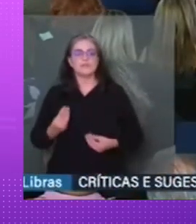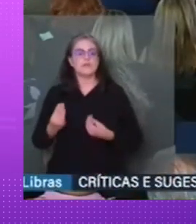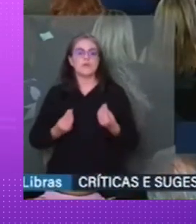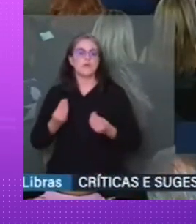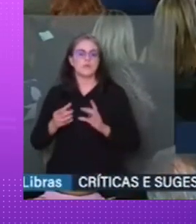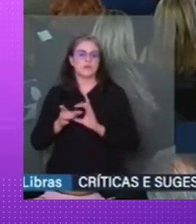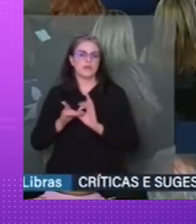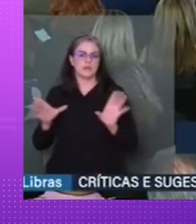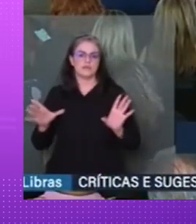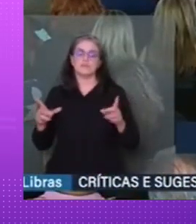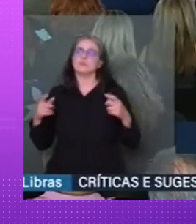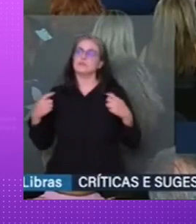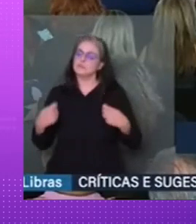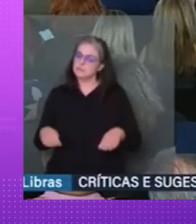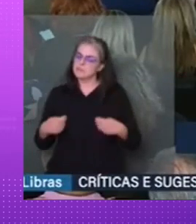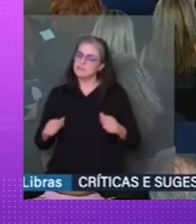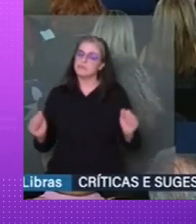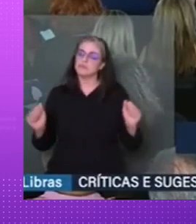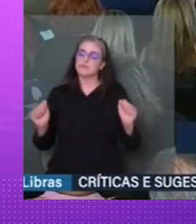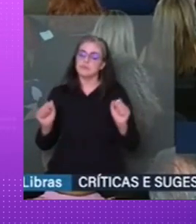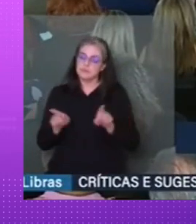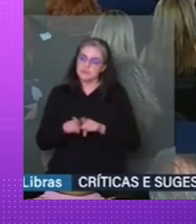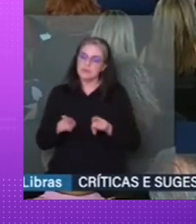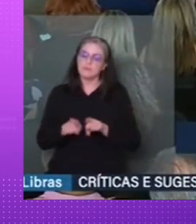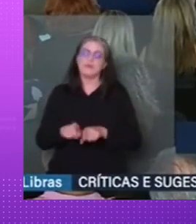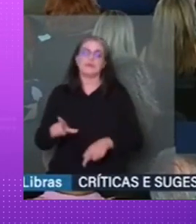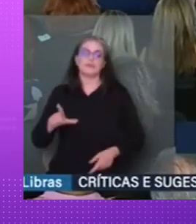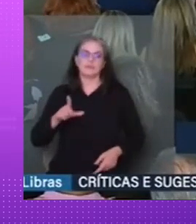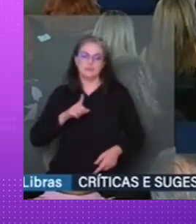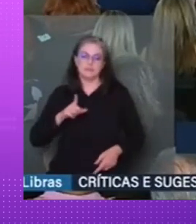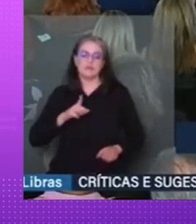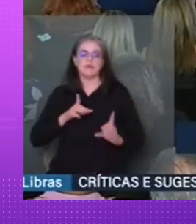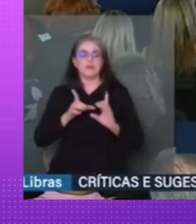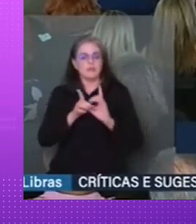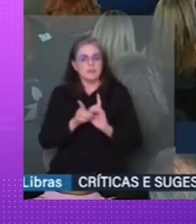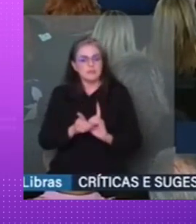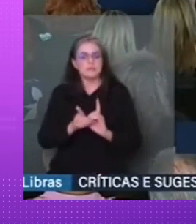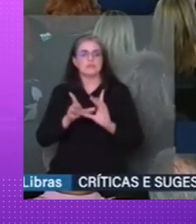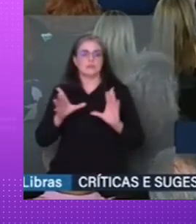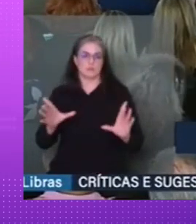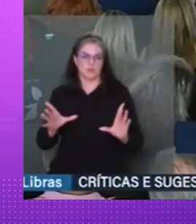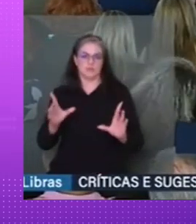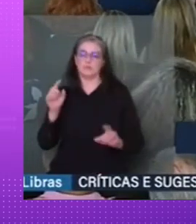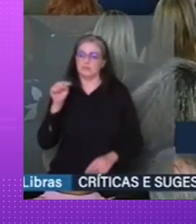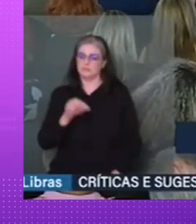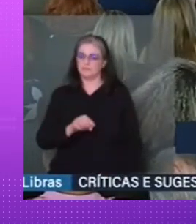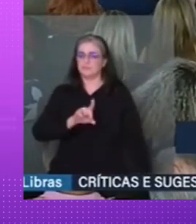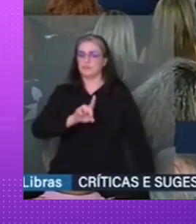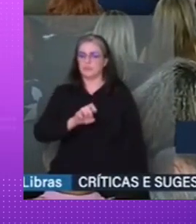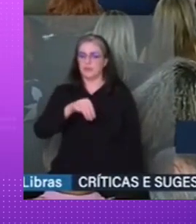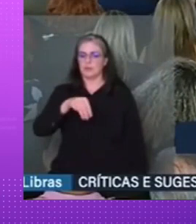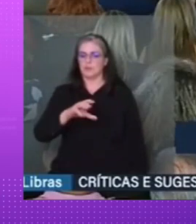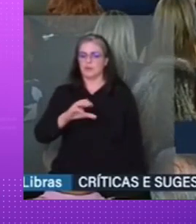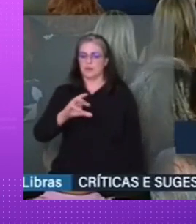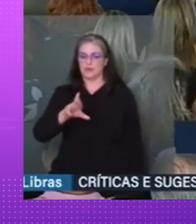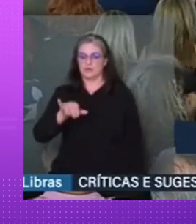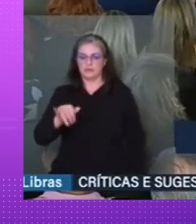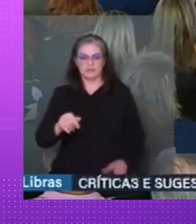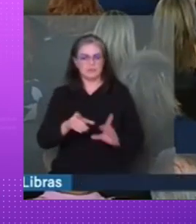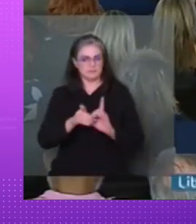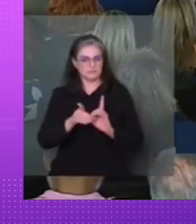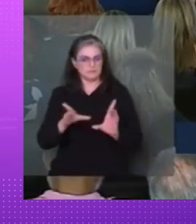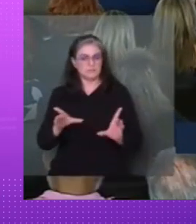aparecerão, aliás, porque o que nos disseram foi que foram apagadas. Aquela imagem mal explicada do